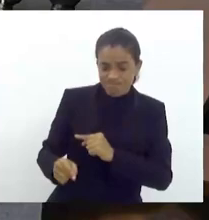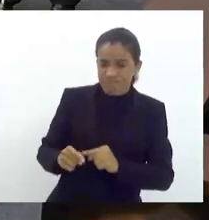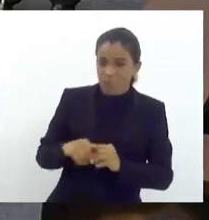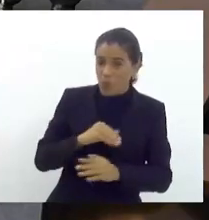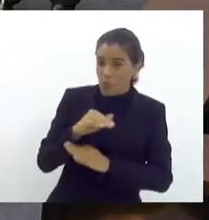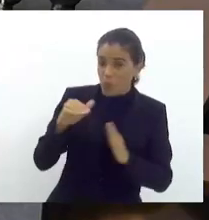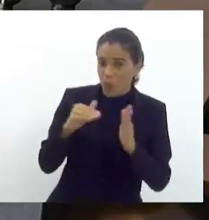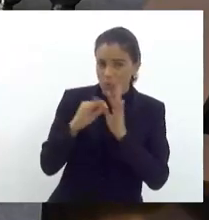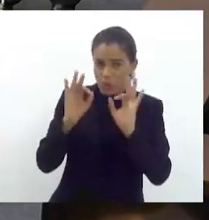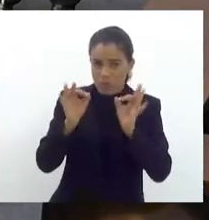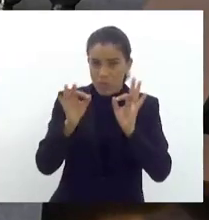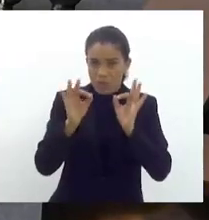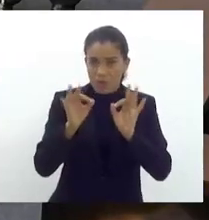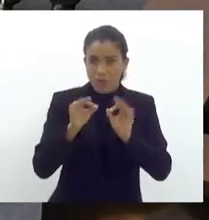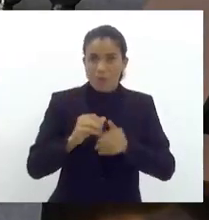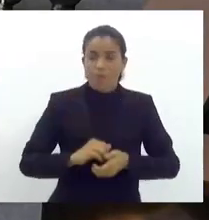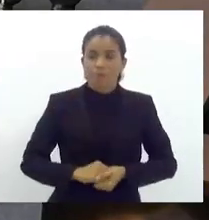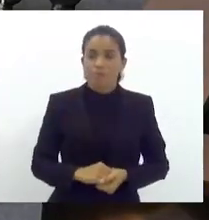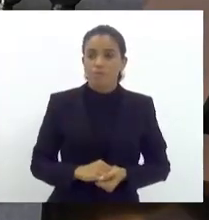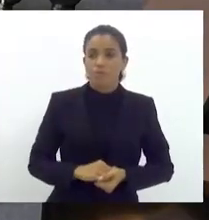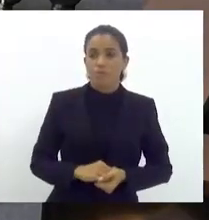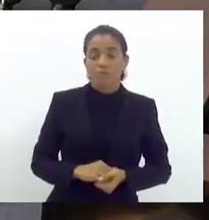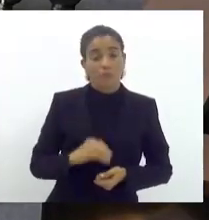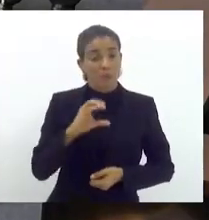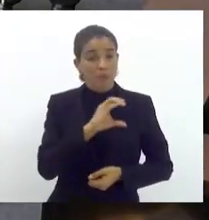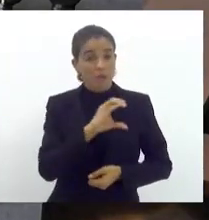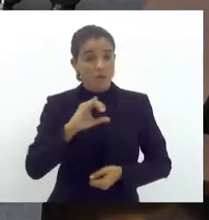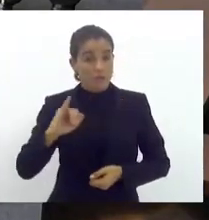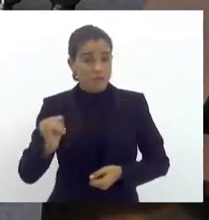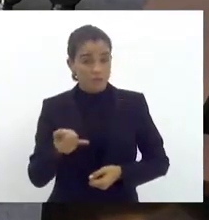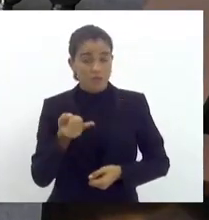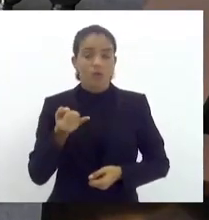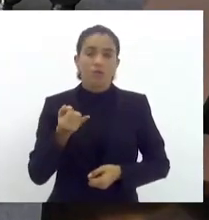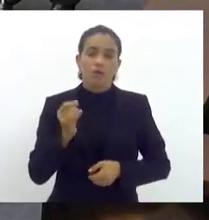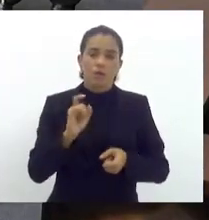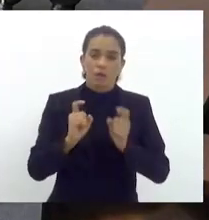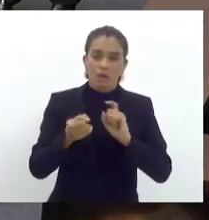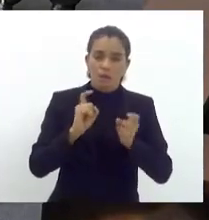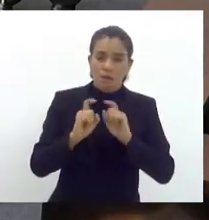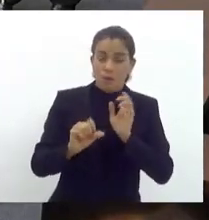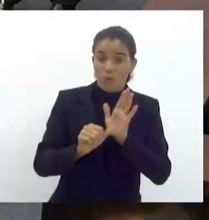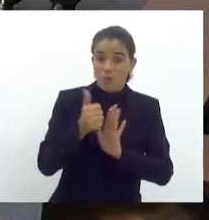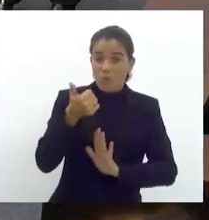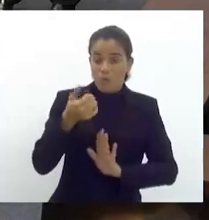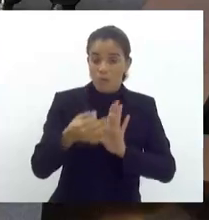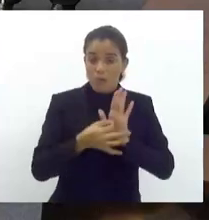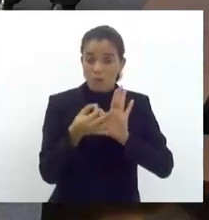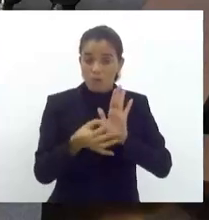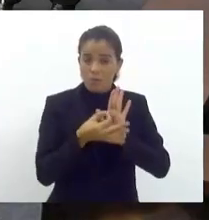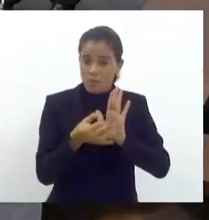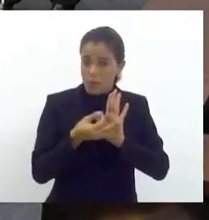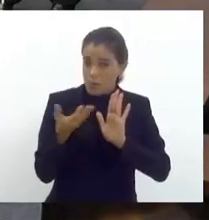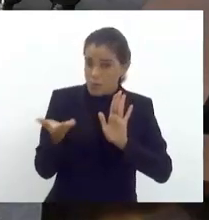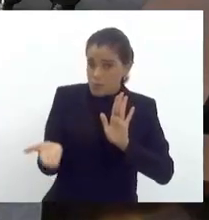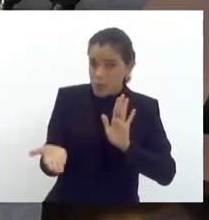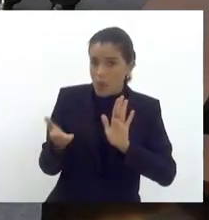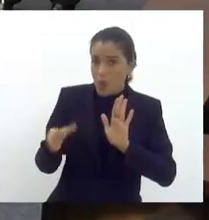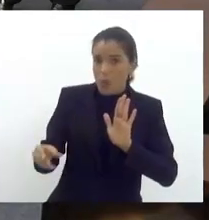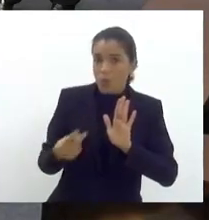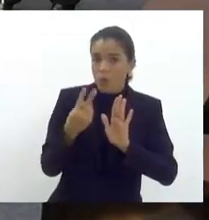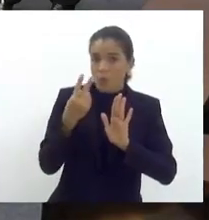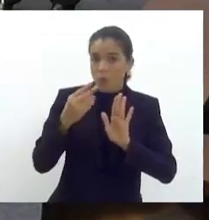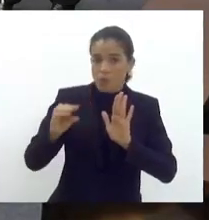e o senhor lá na ccj no primeiro parecer o senhor fez duas